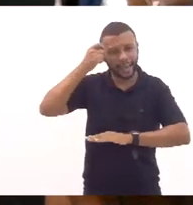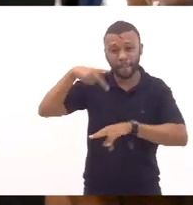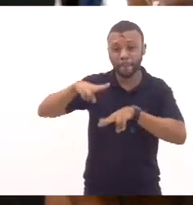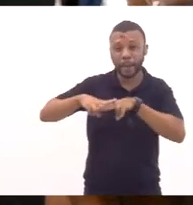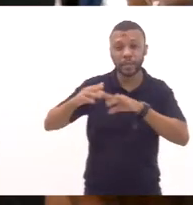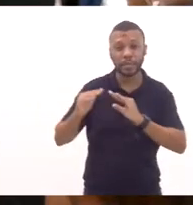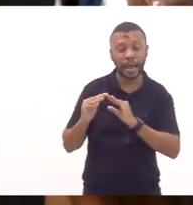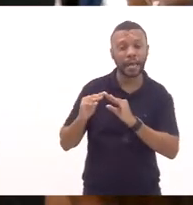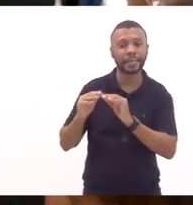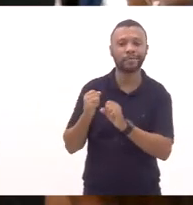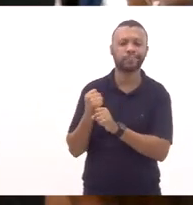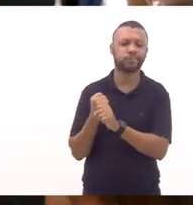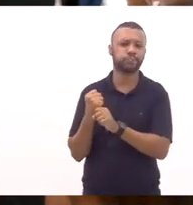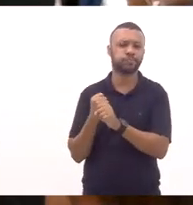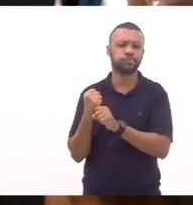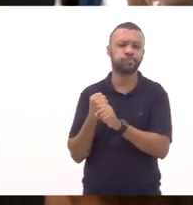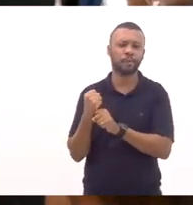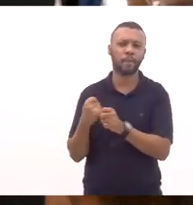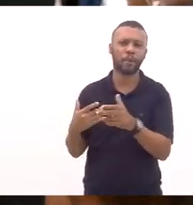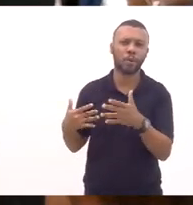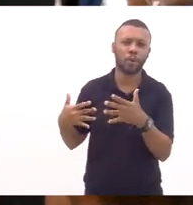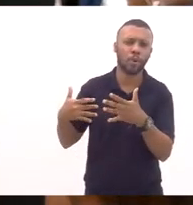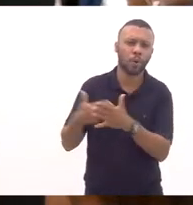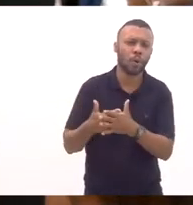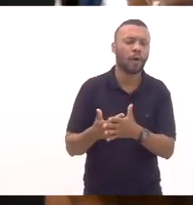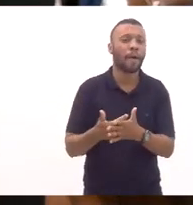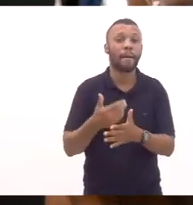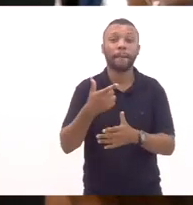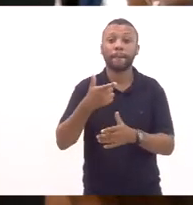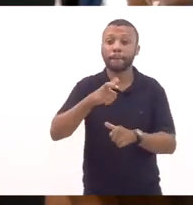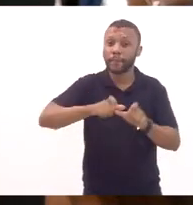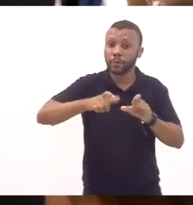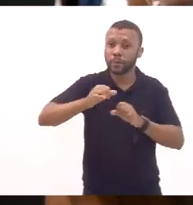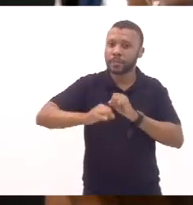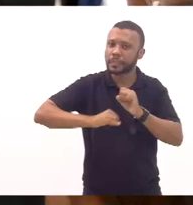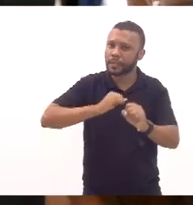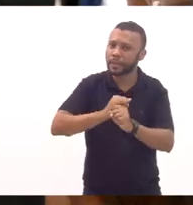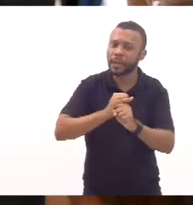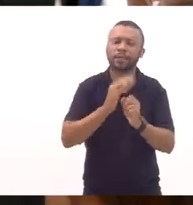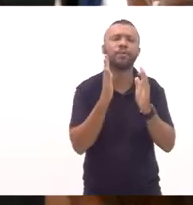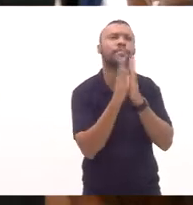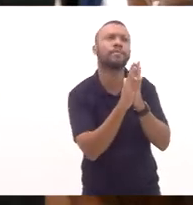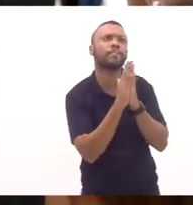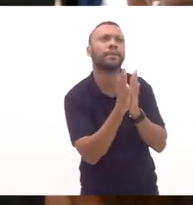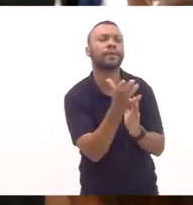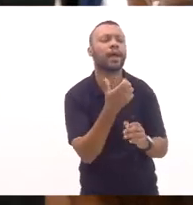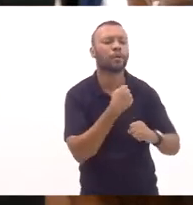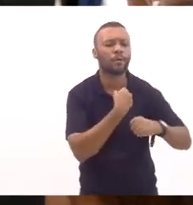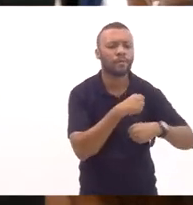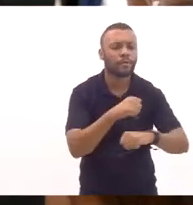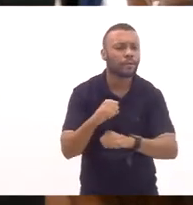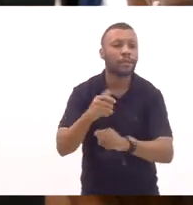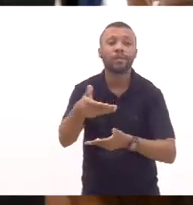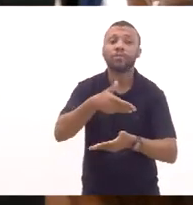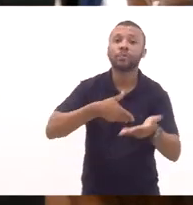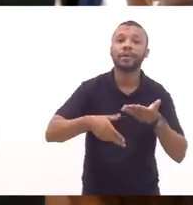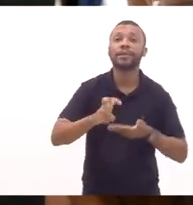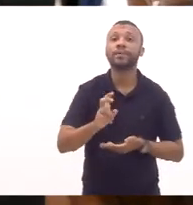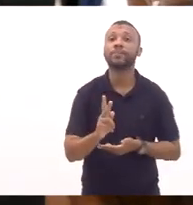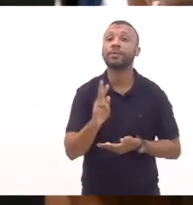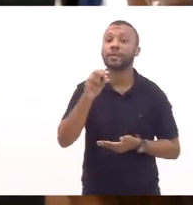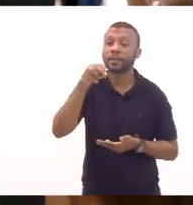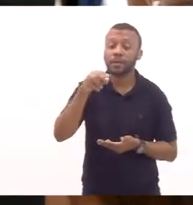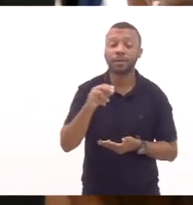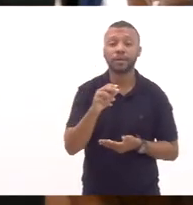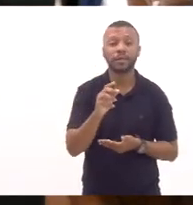na internet implorando para fazer faxina em troca de 5 quilos de arroz. E voltamos à tristeza do passado, que é comer arroz